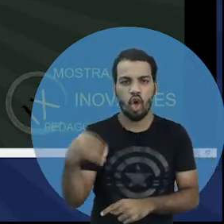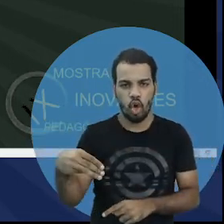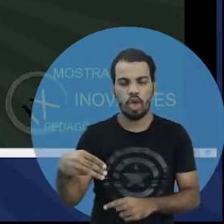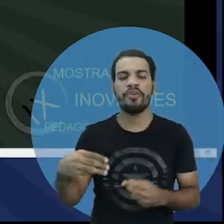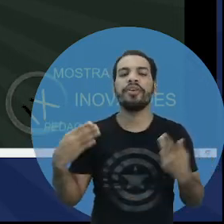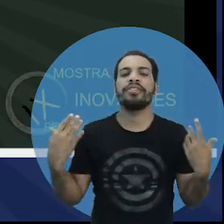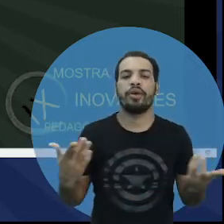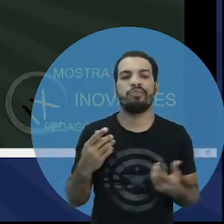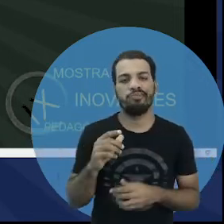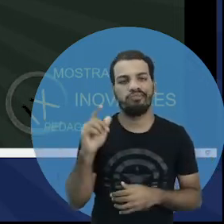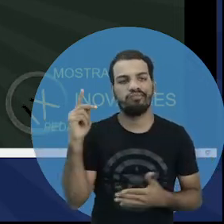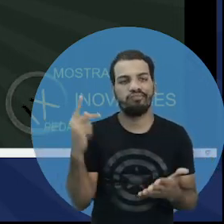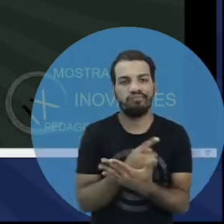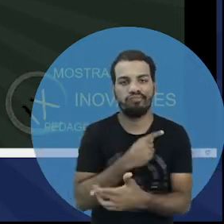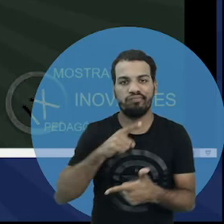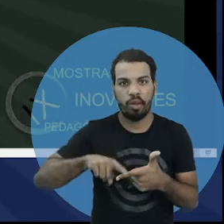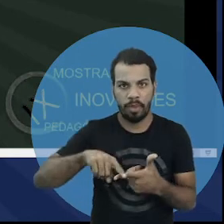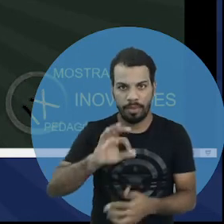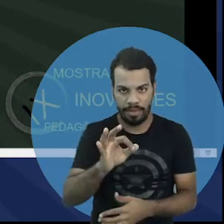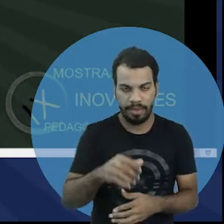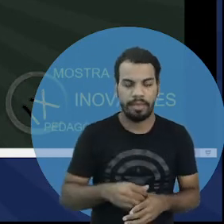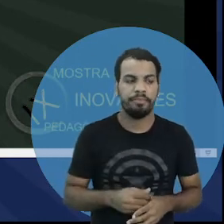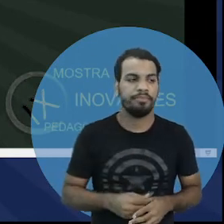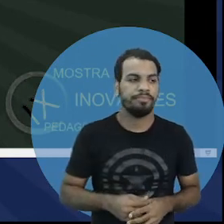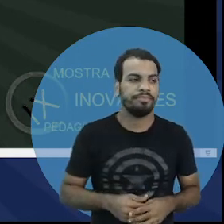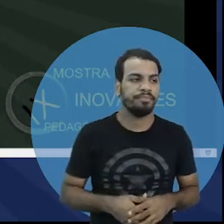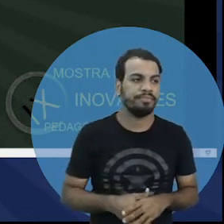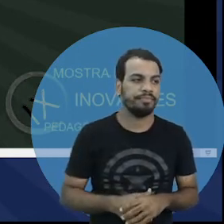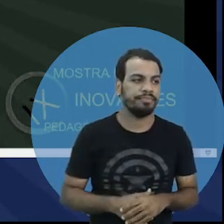tornou um problema, e aí, pode passar?